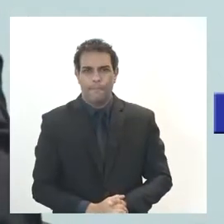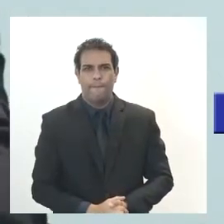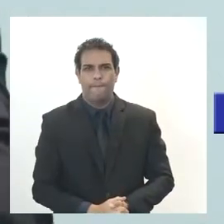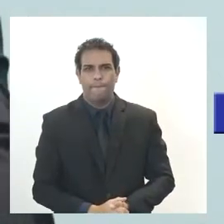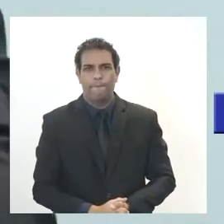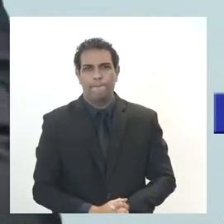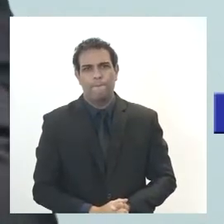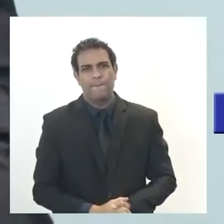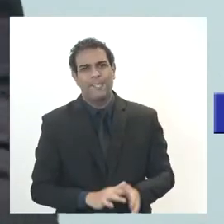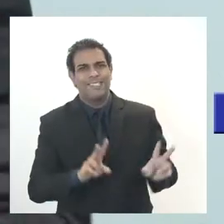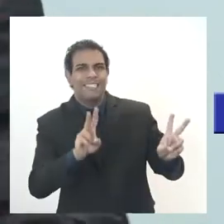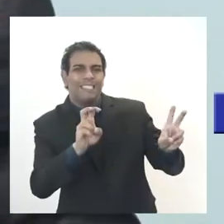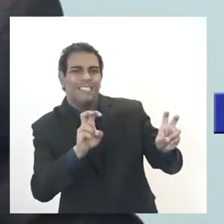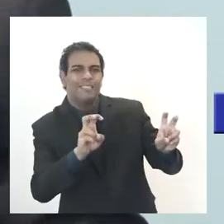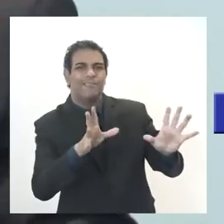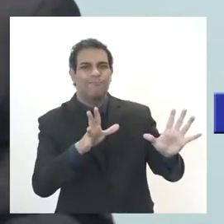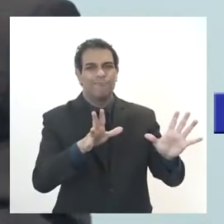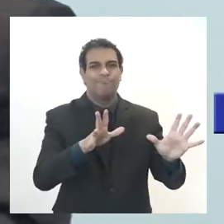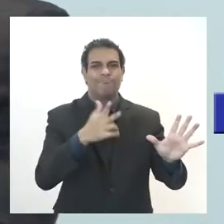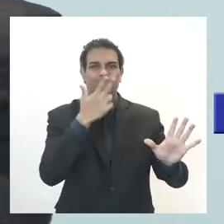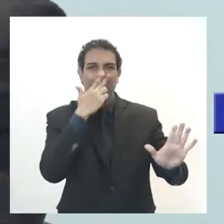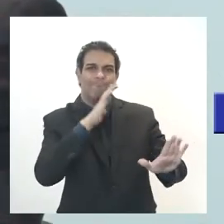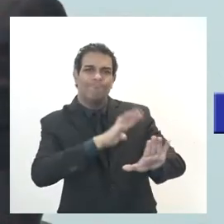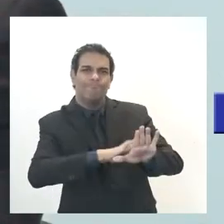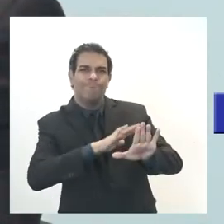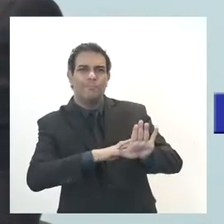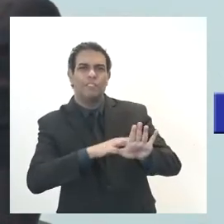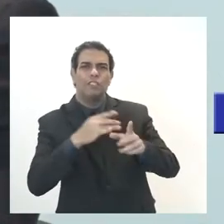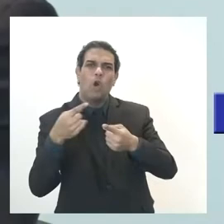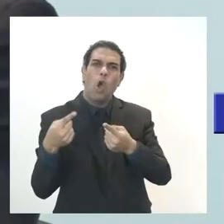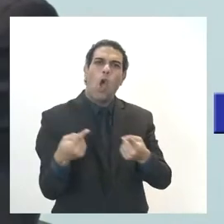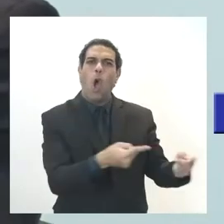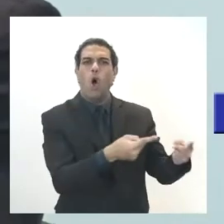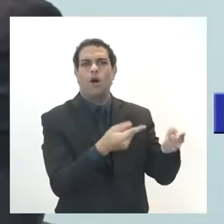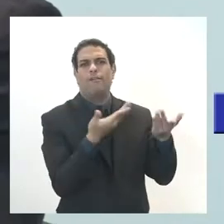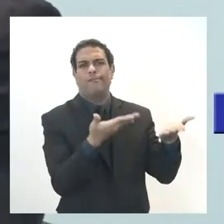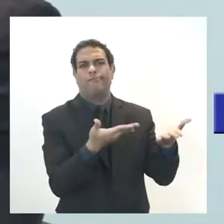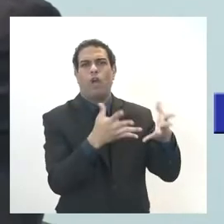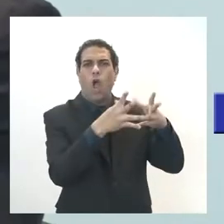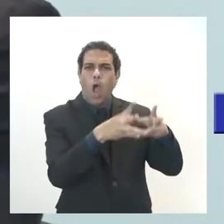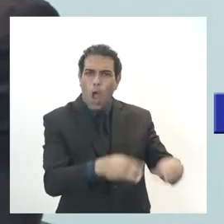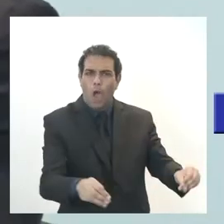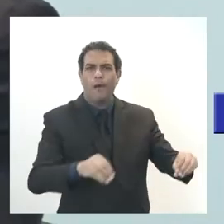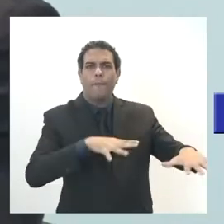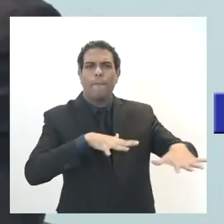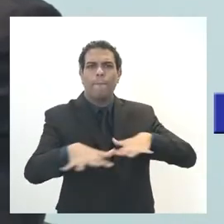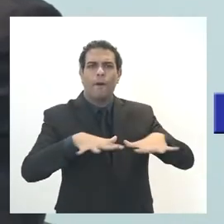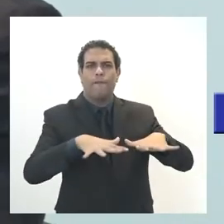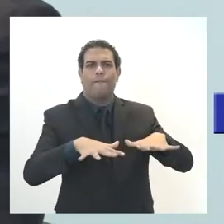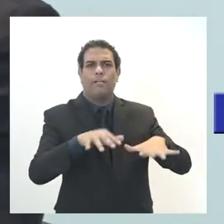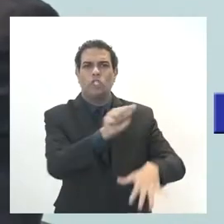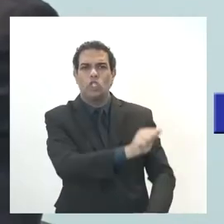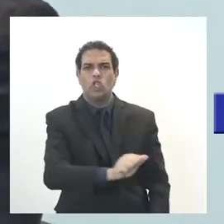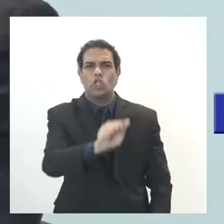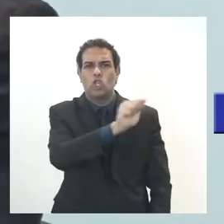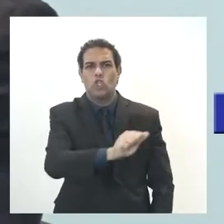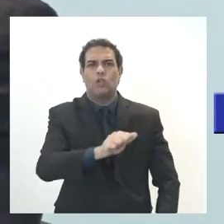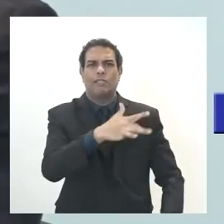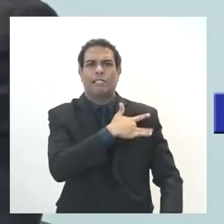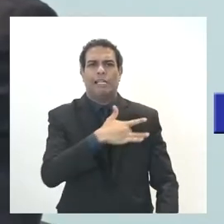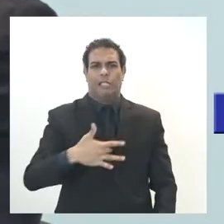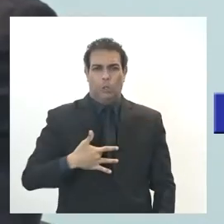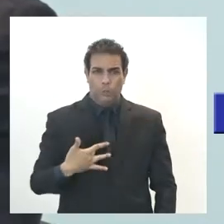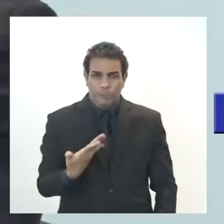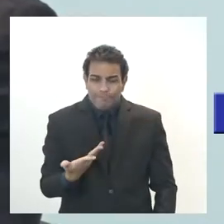a pena aí tem uma uma investida muito grande né para acabar com o movimento sindical com o movimento